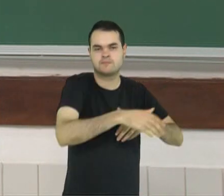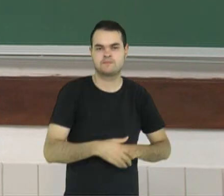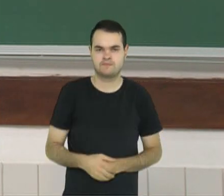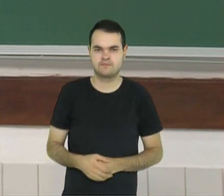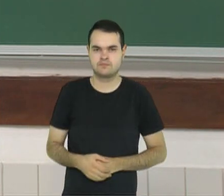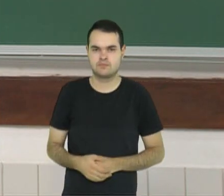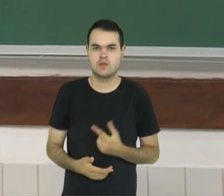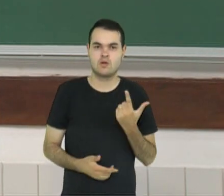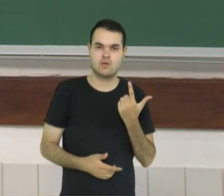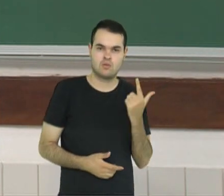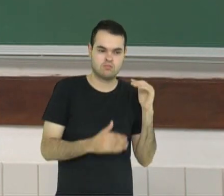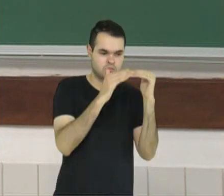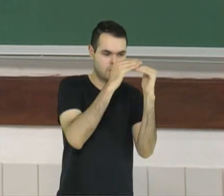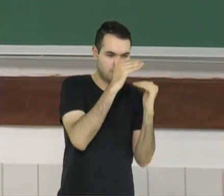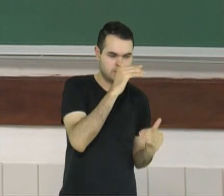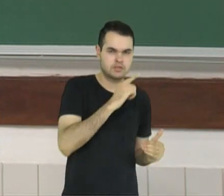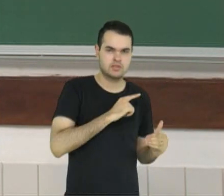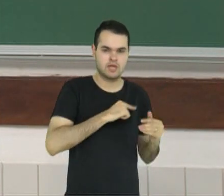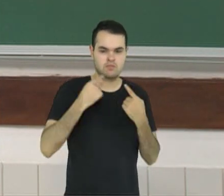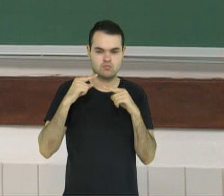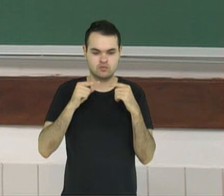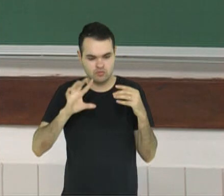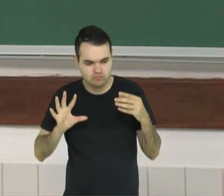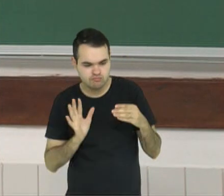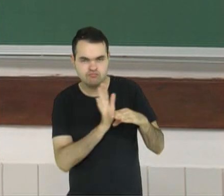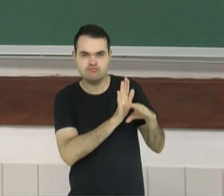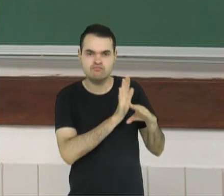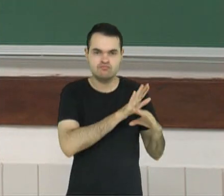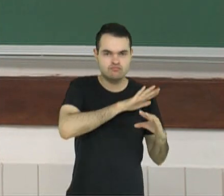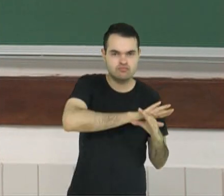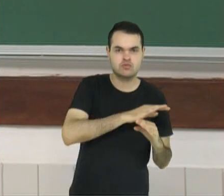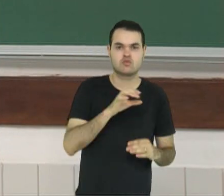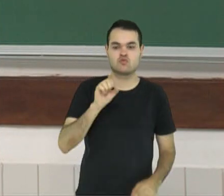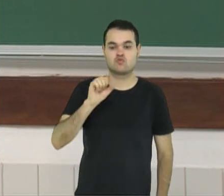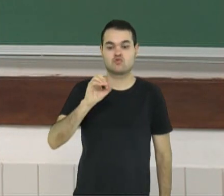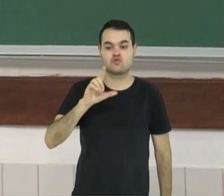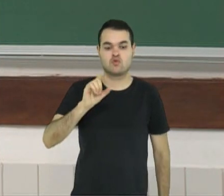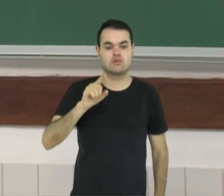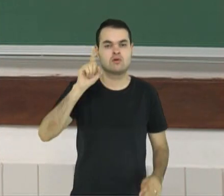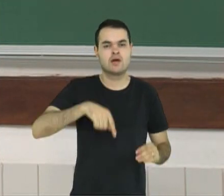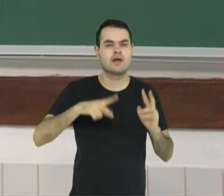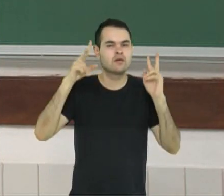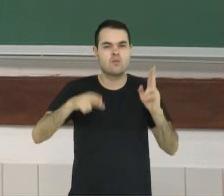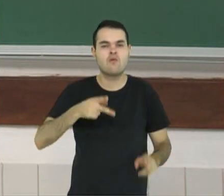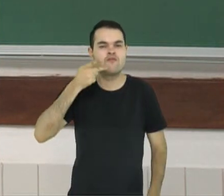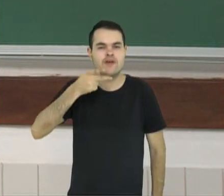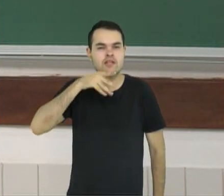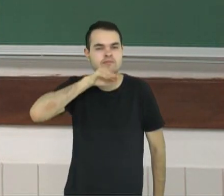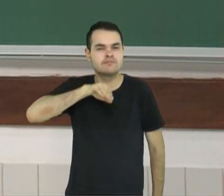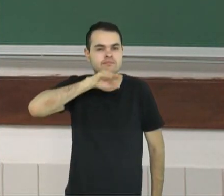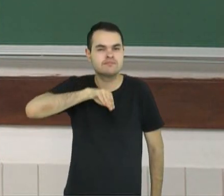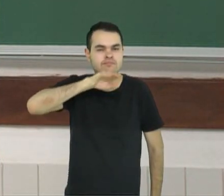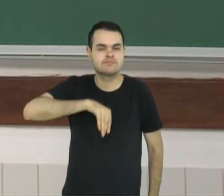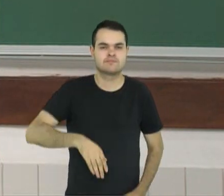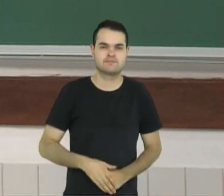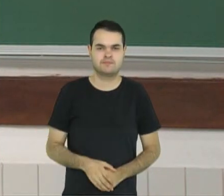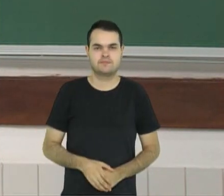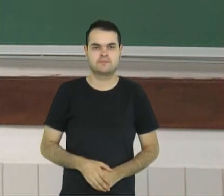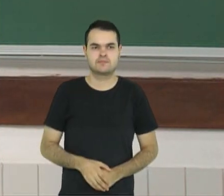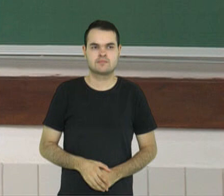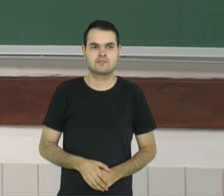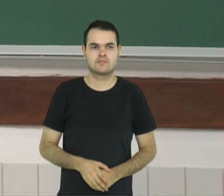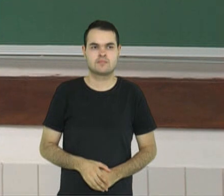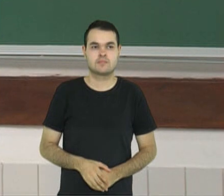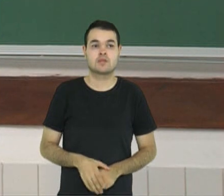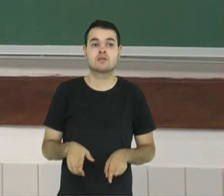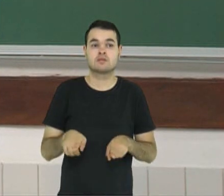instrumentos eles baixam, acompanham e o instrumento solo, ele está falando, ele está fazendo uma frase. E usa o quê?